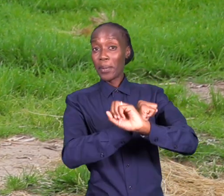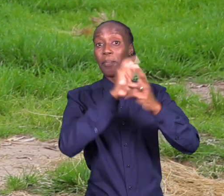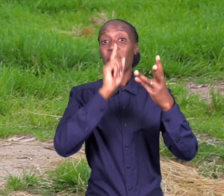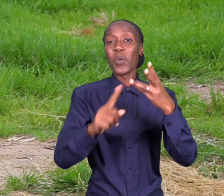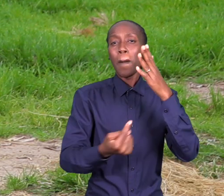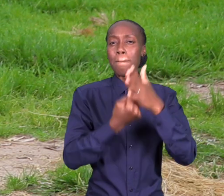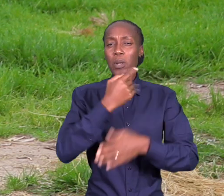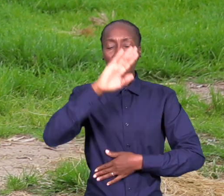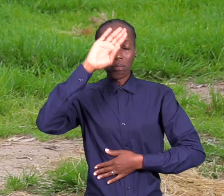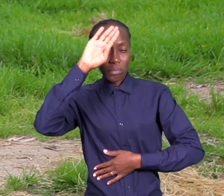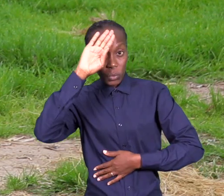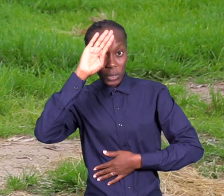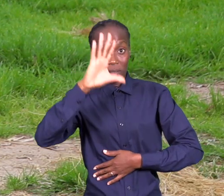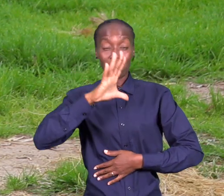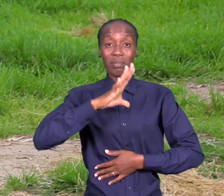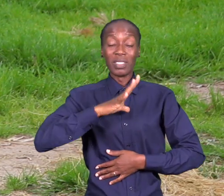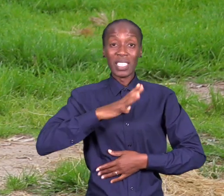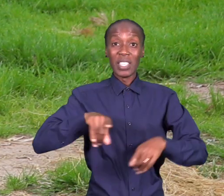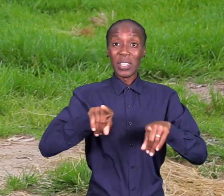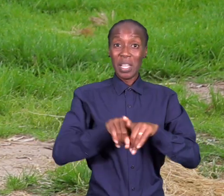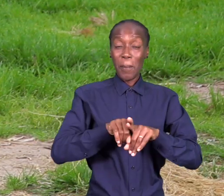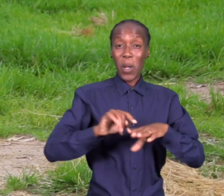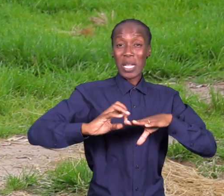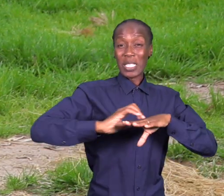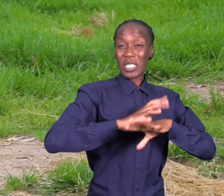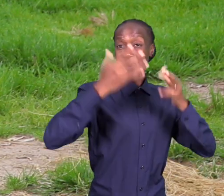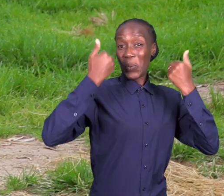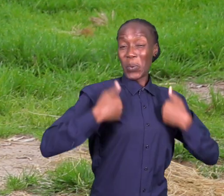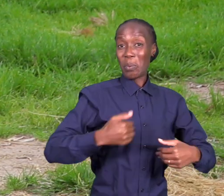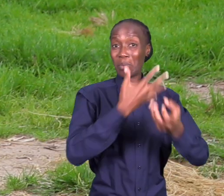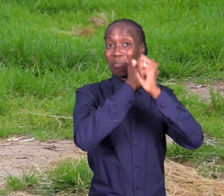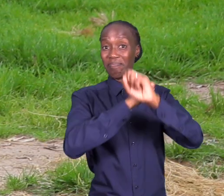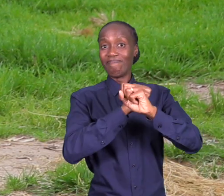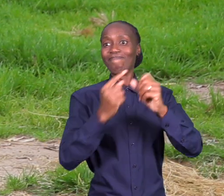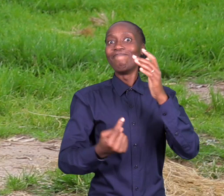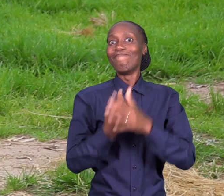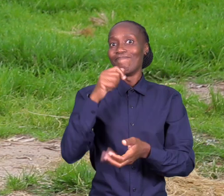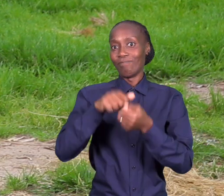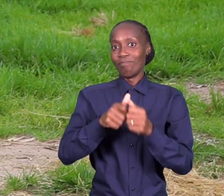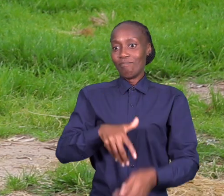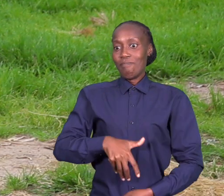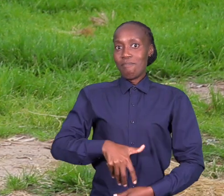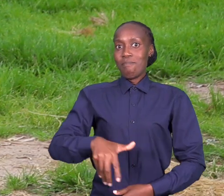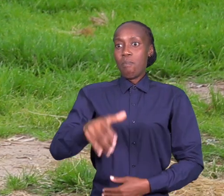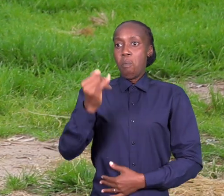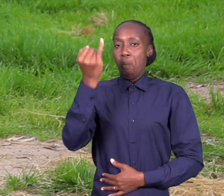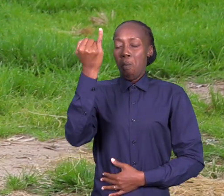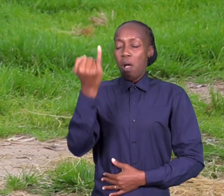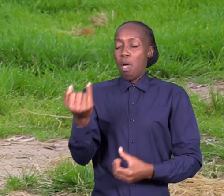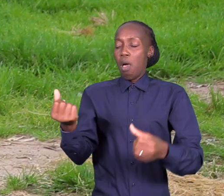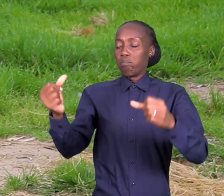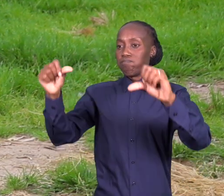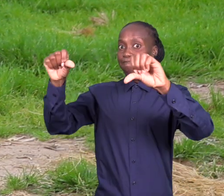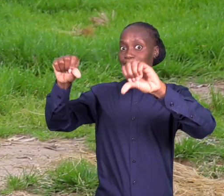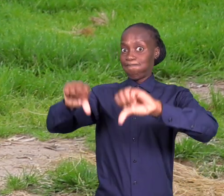e tratamento de doenças, incluindo a desparasitação, corre risco de desenvolver a desnutrição crônica, uma doença